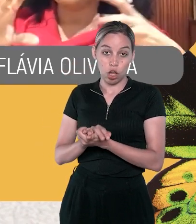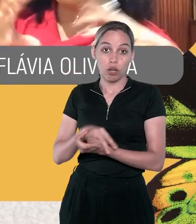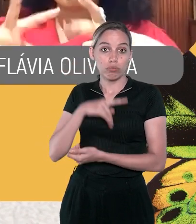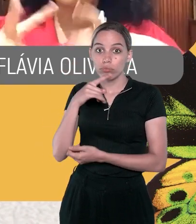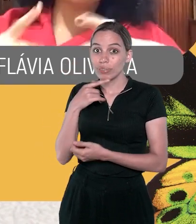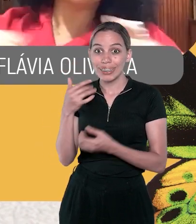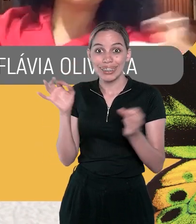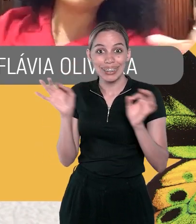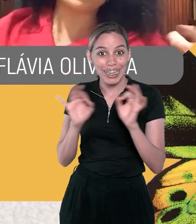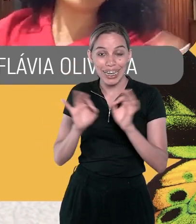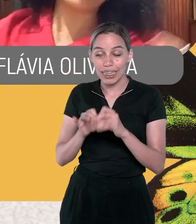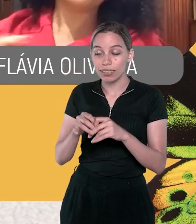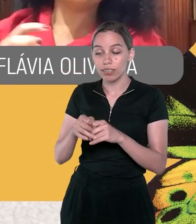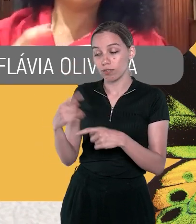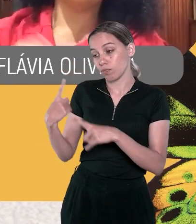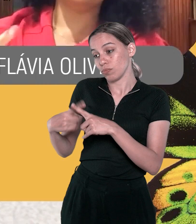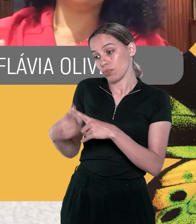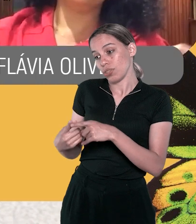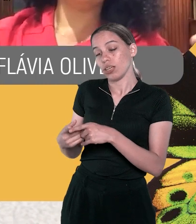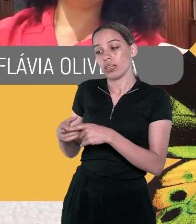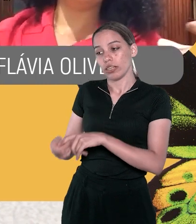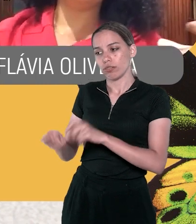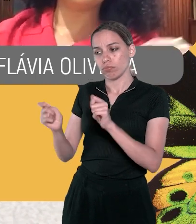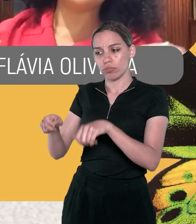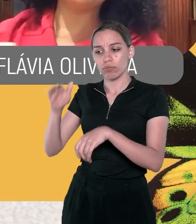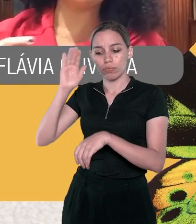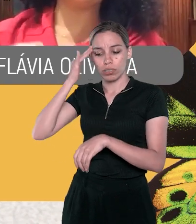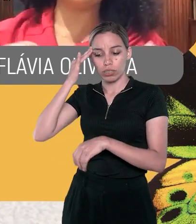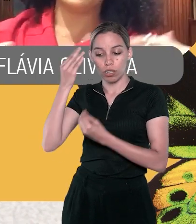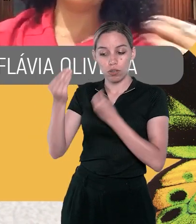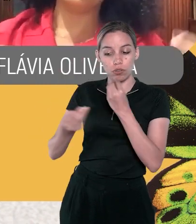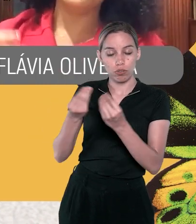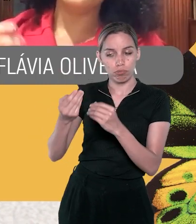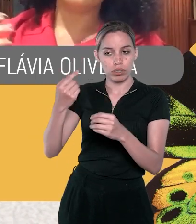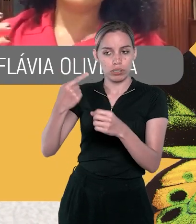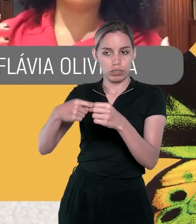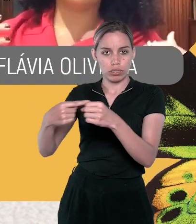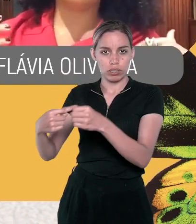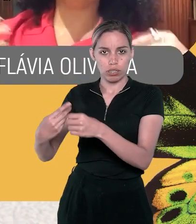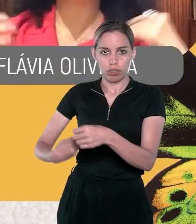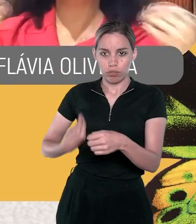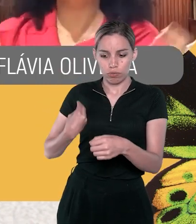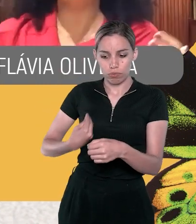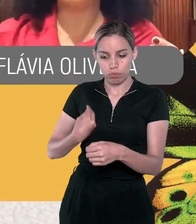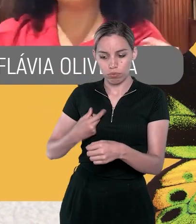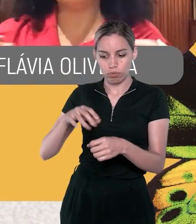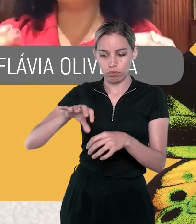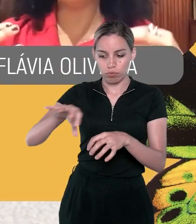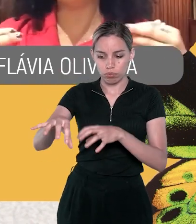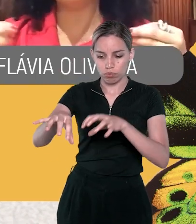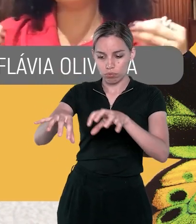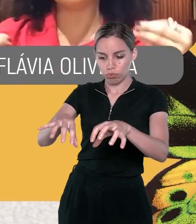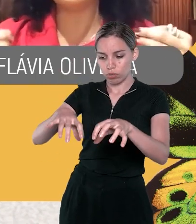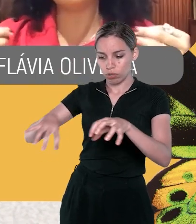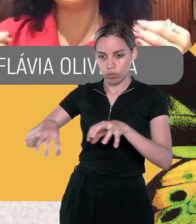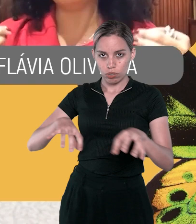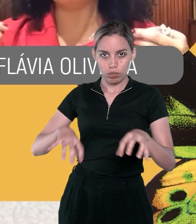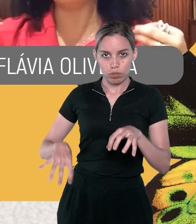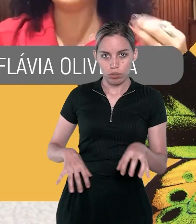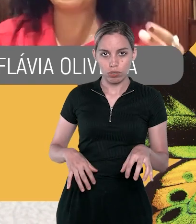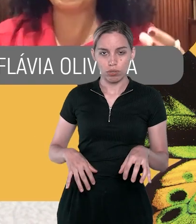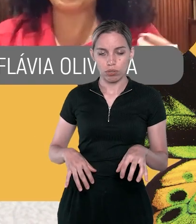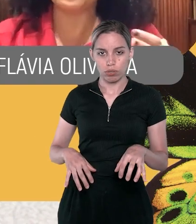consegue compreender uma lógica, né, de distribuição da cidade, inclusive do ponto de vista do